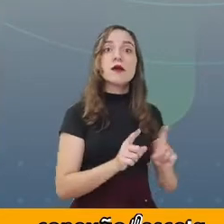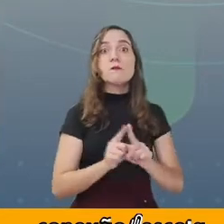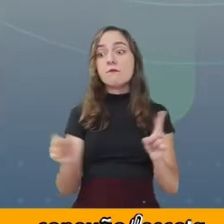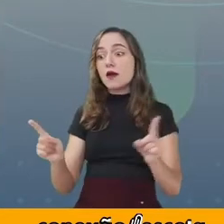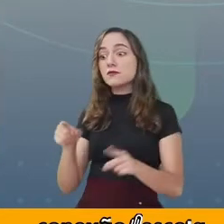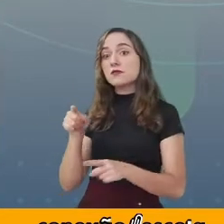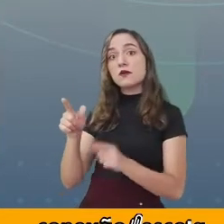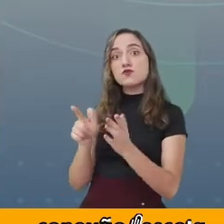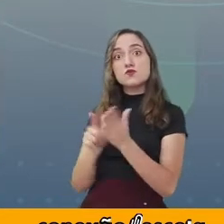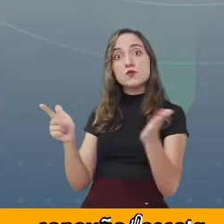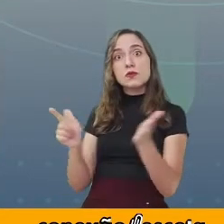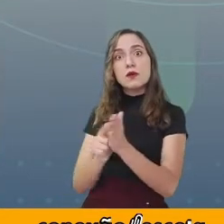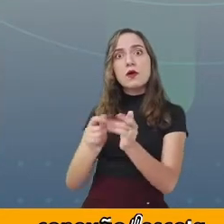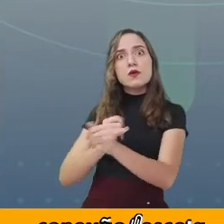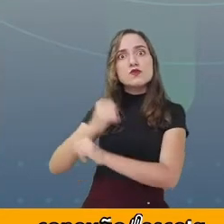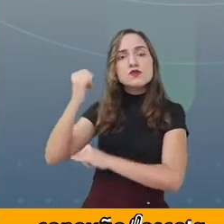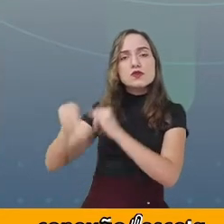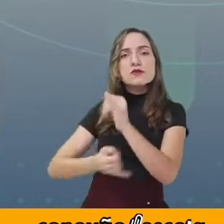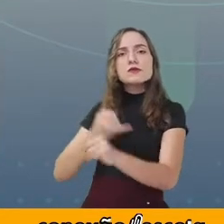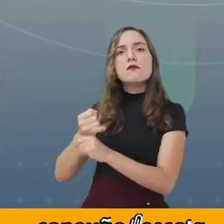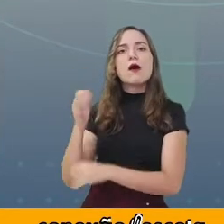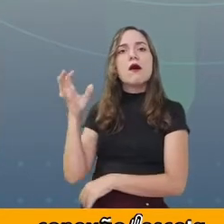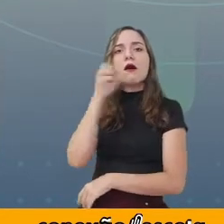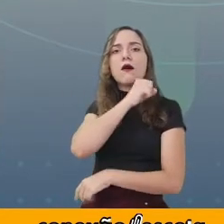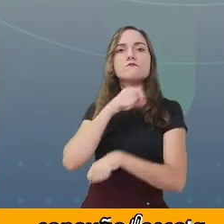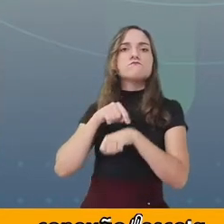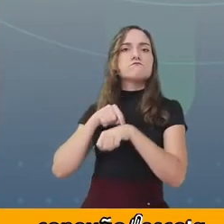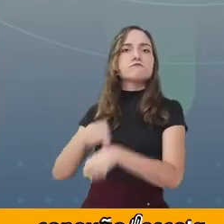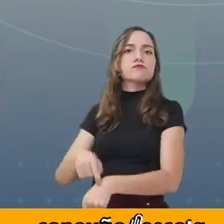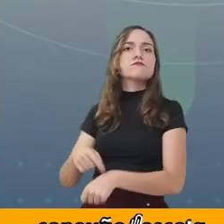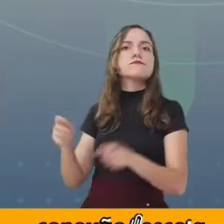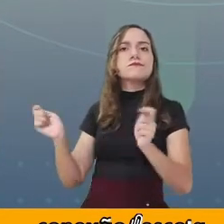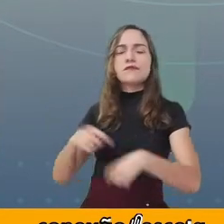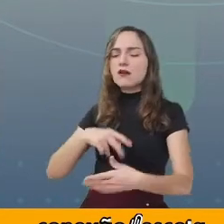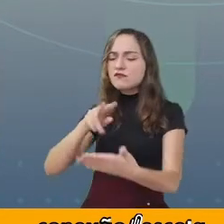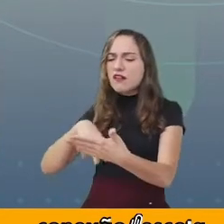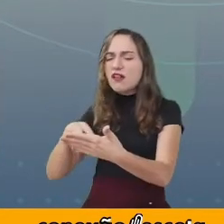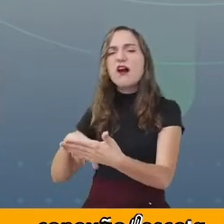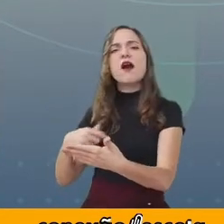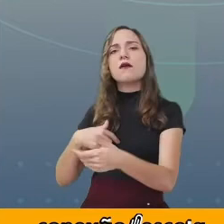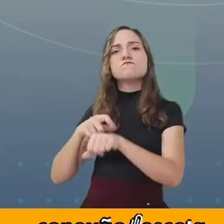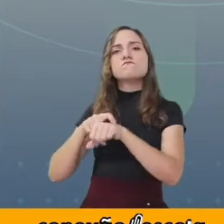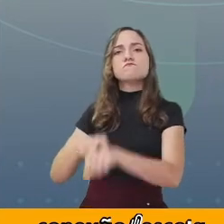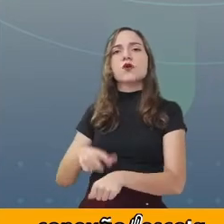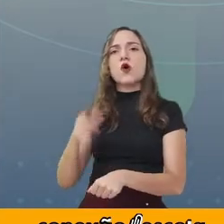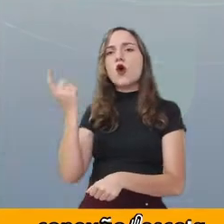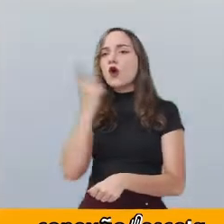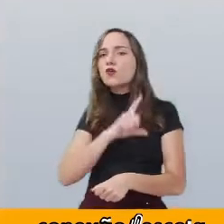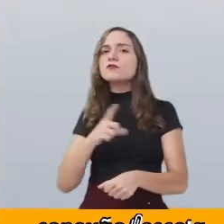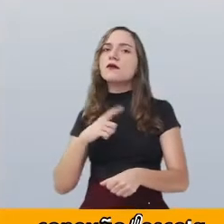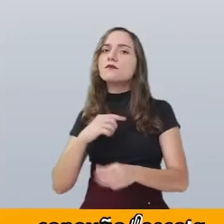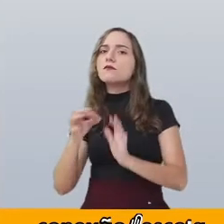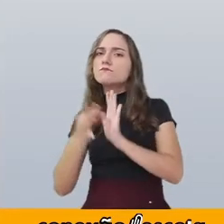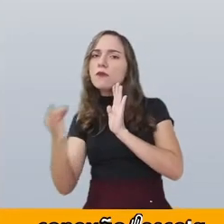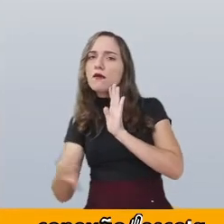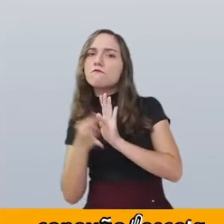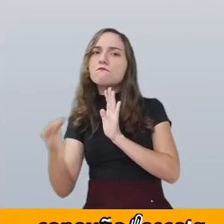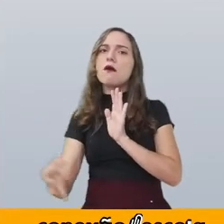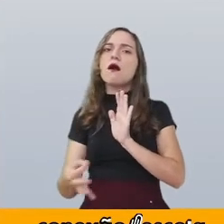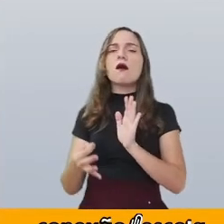Já na versão digital, os usuários podem participar de